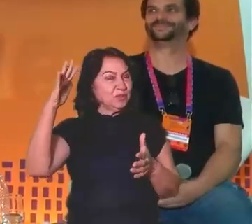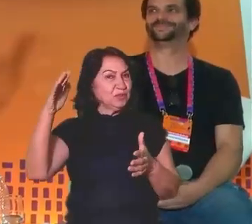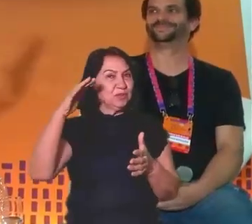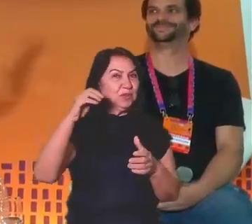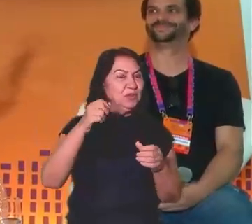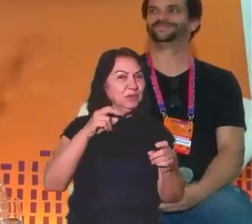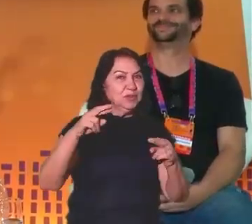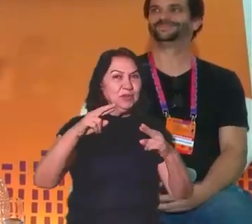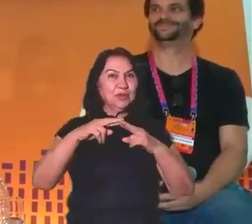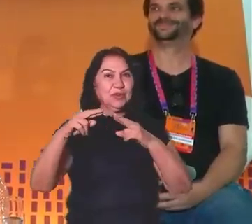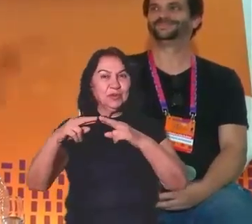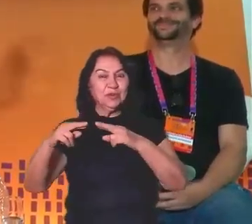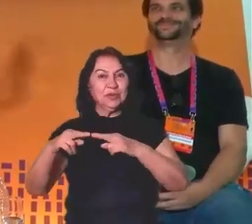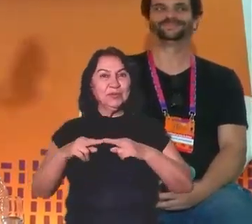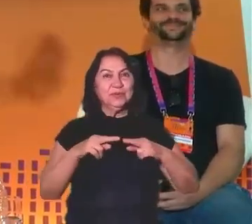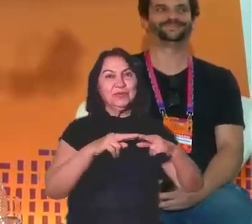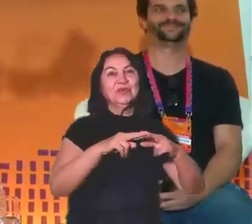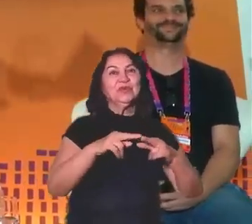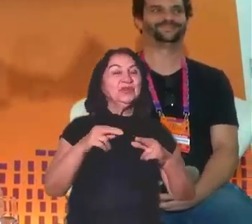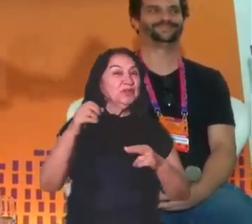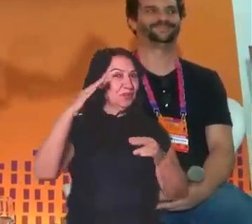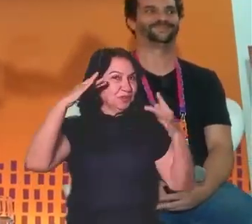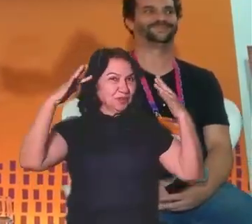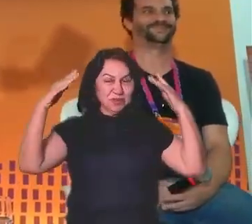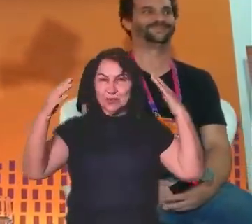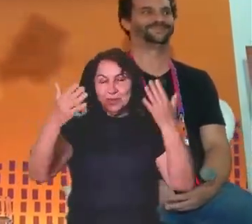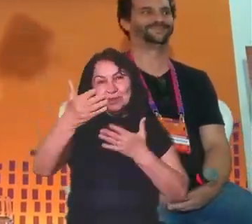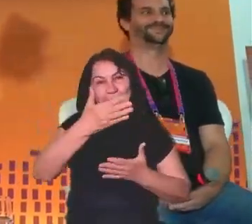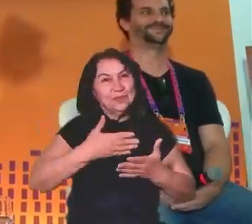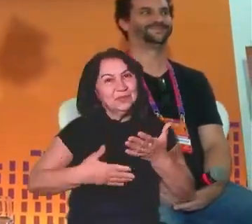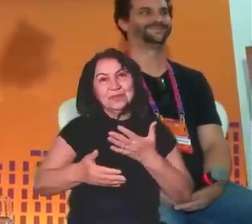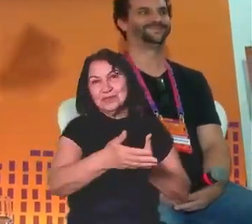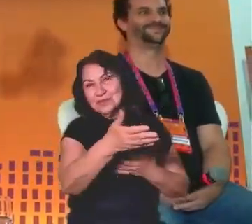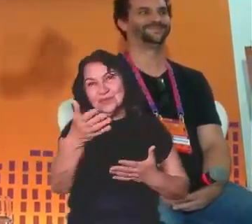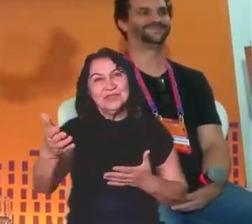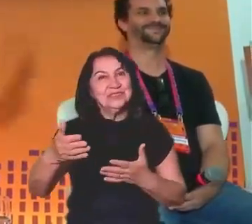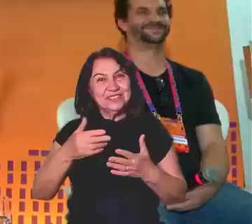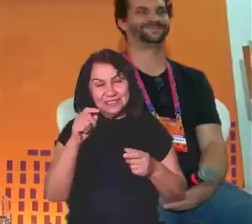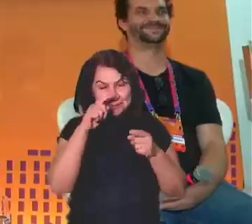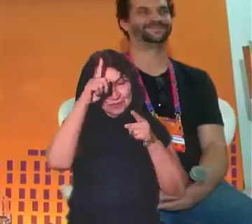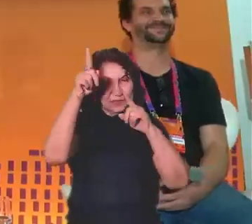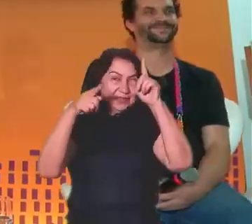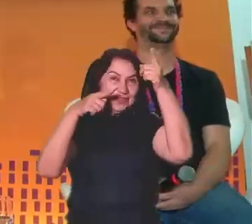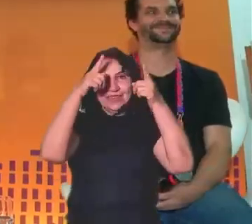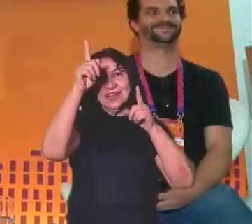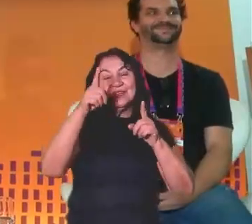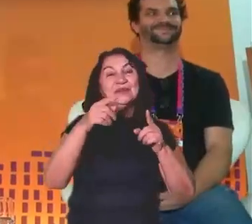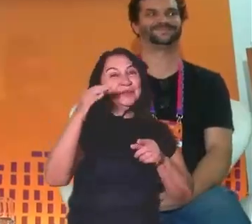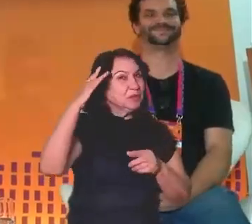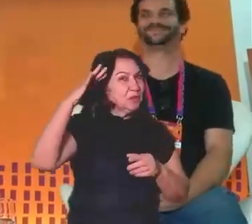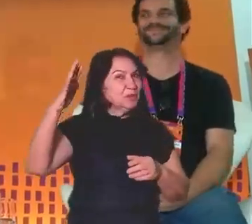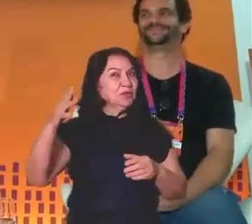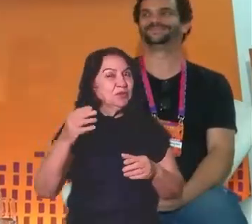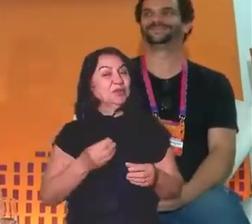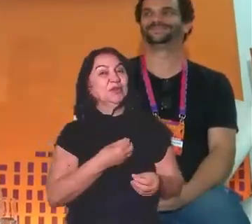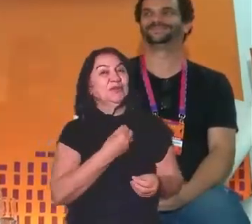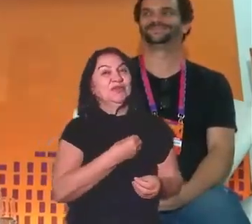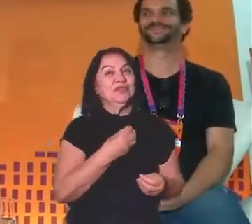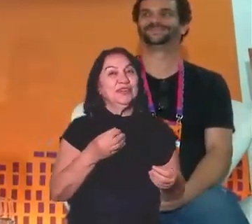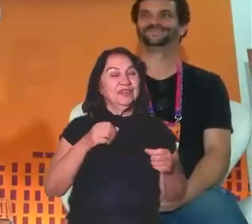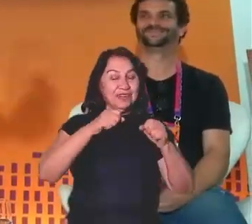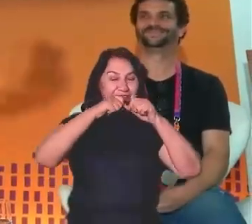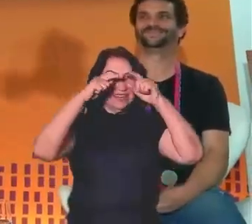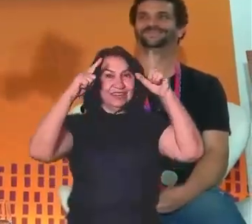rimo, eu tô no meio de um sonho, compartilhando ele com vocês. Olha, isso é um improvisado. Eu tô falando de um sonho que eu tô vivendo